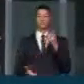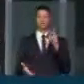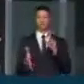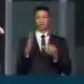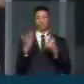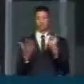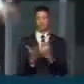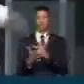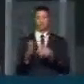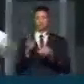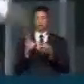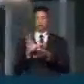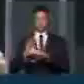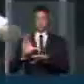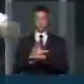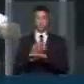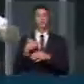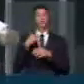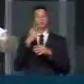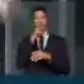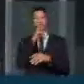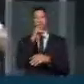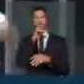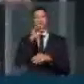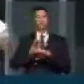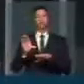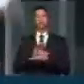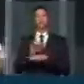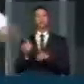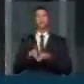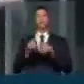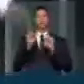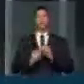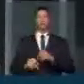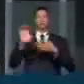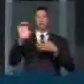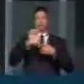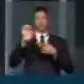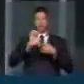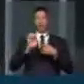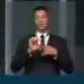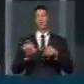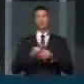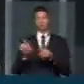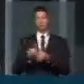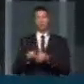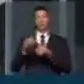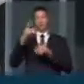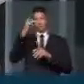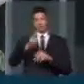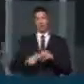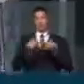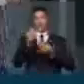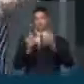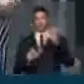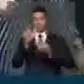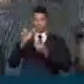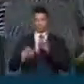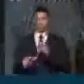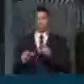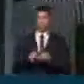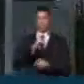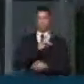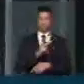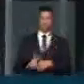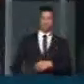a Constituição. E nós juramos cumprir a Constituição. O Poder Executivo jurou aqui, através da pessoa máxima, do senhor presidente,